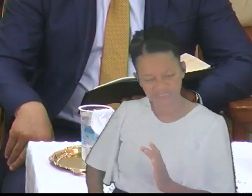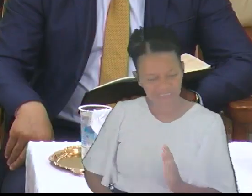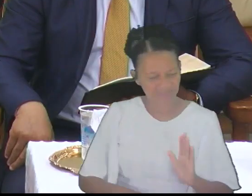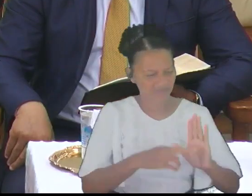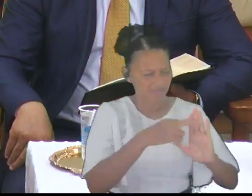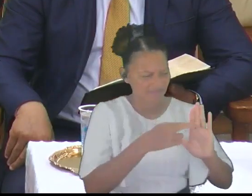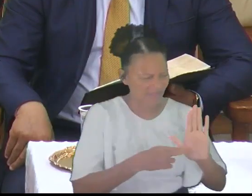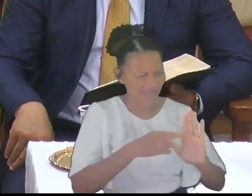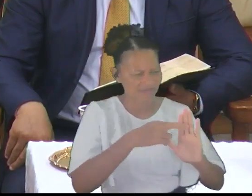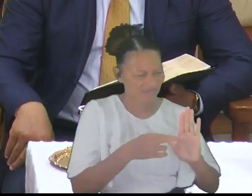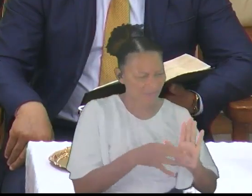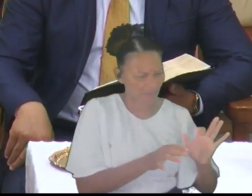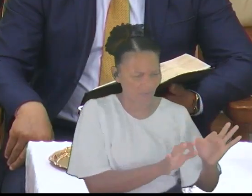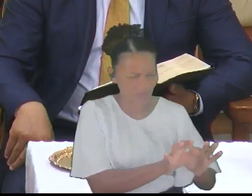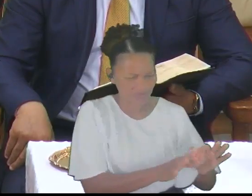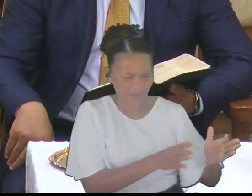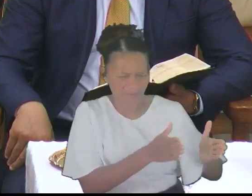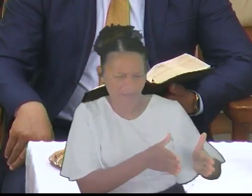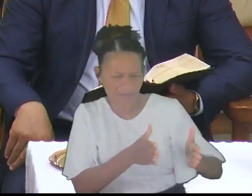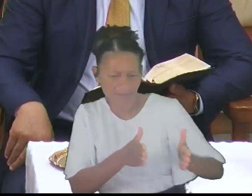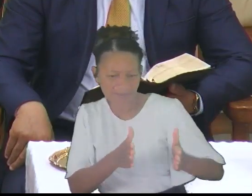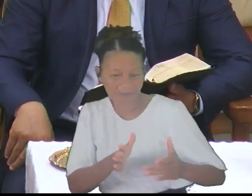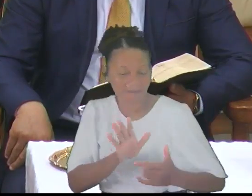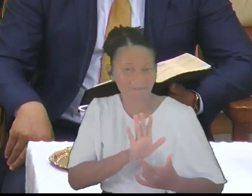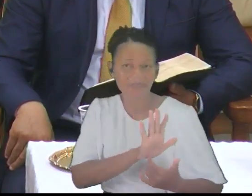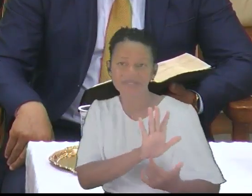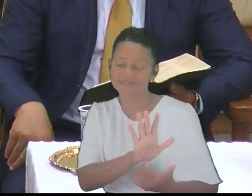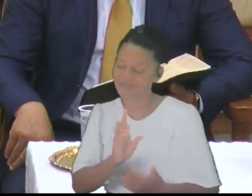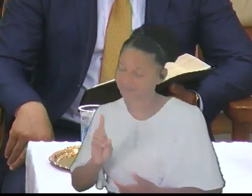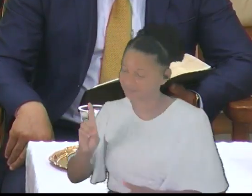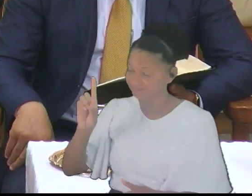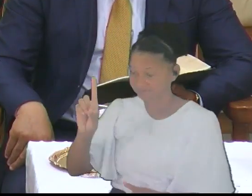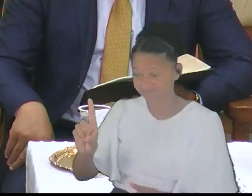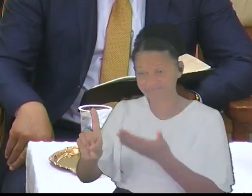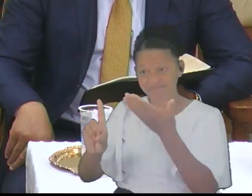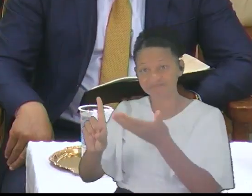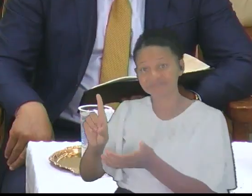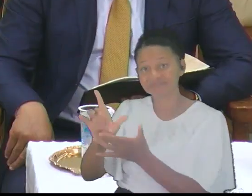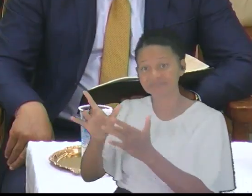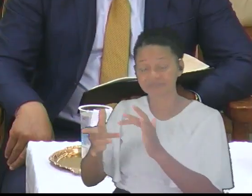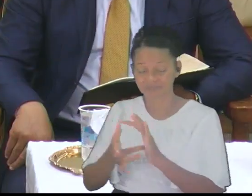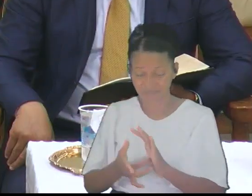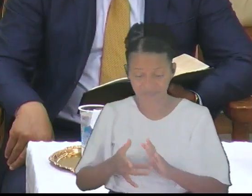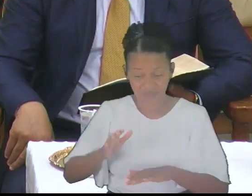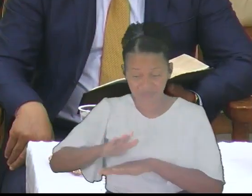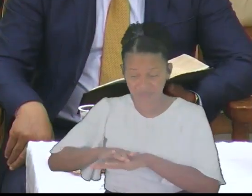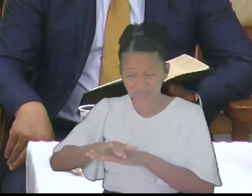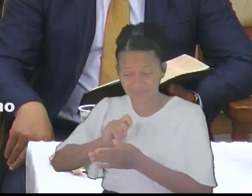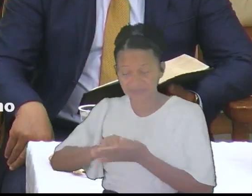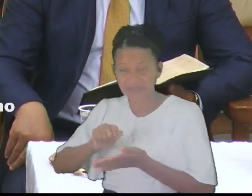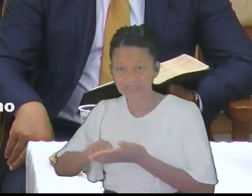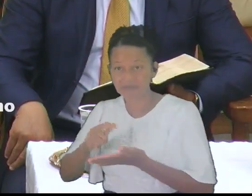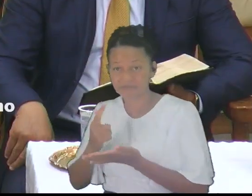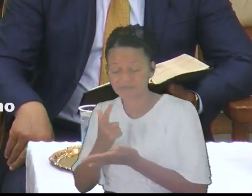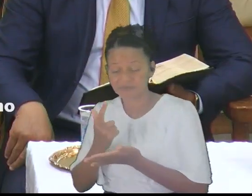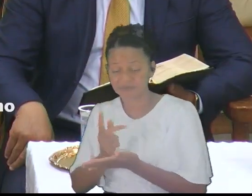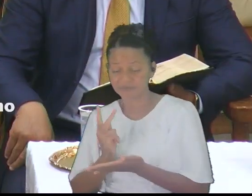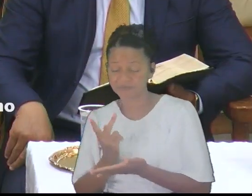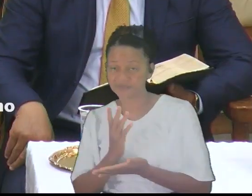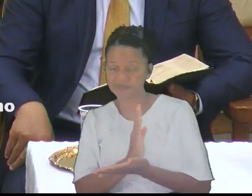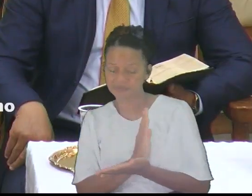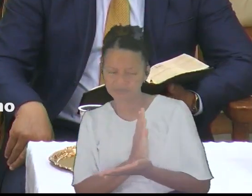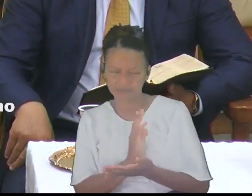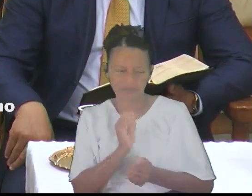aquela liturgia apontavam. E aqui agora o autor da carta aos Hebreus diz: tendo, pois,